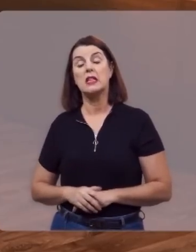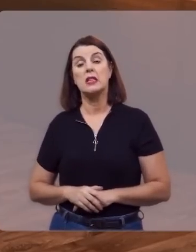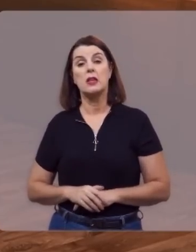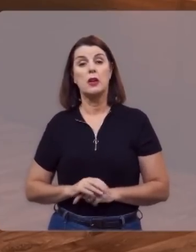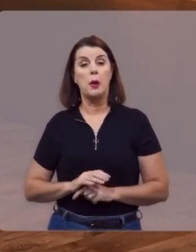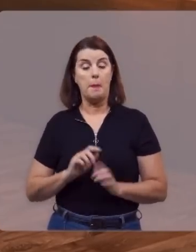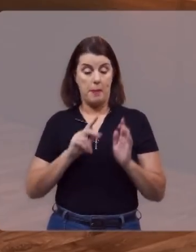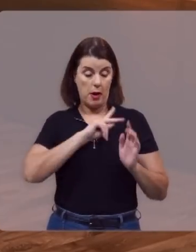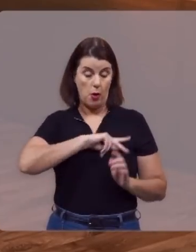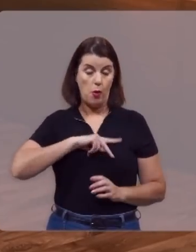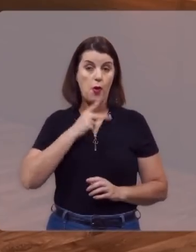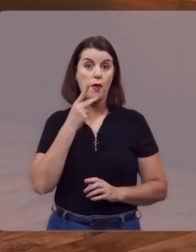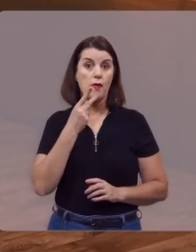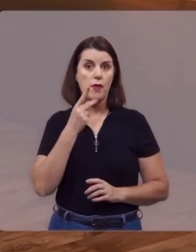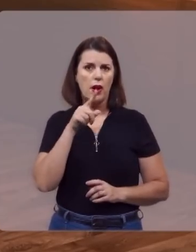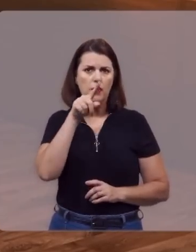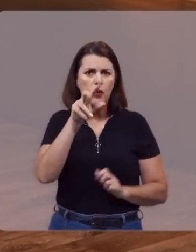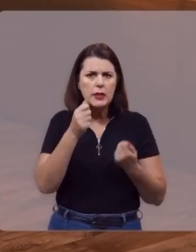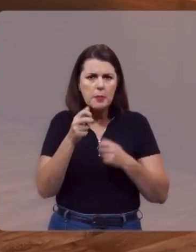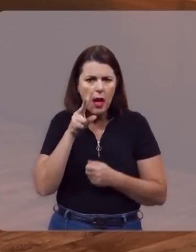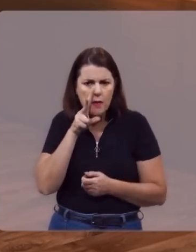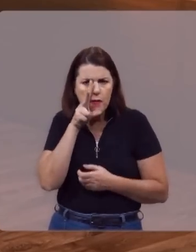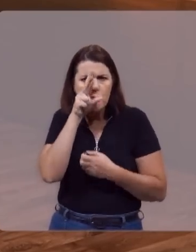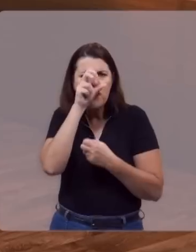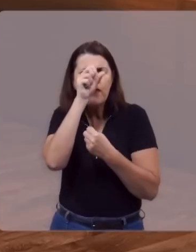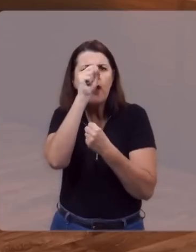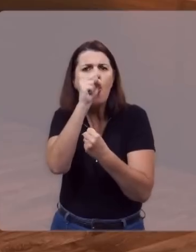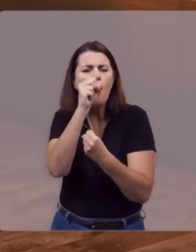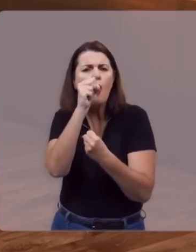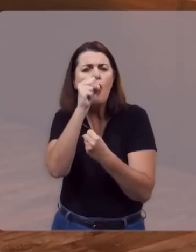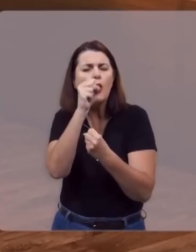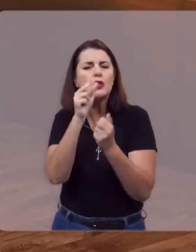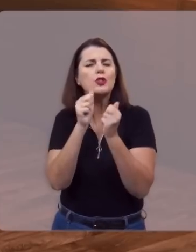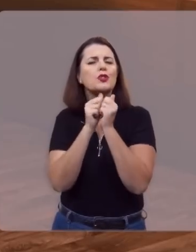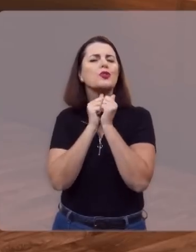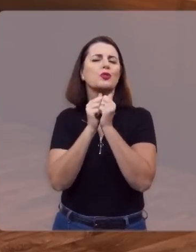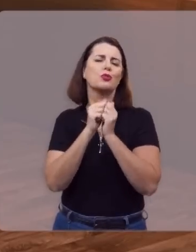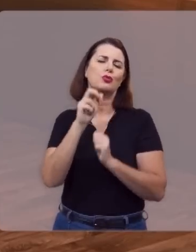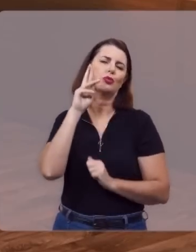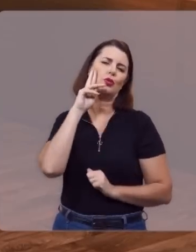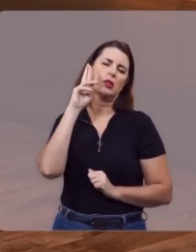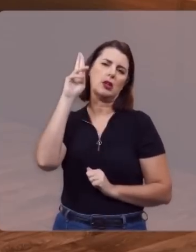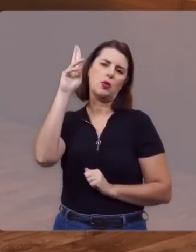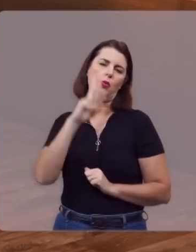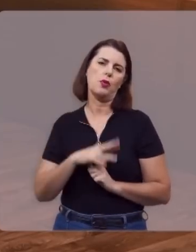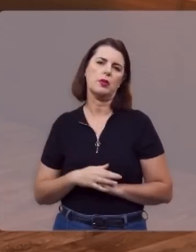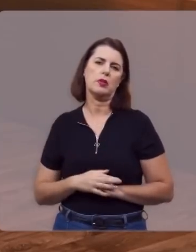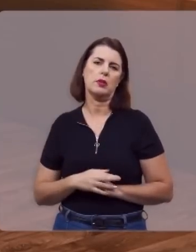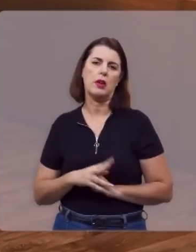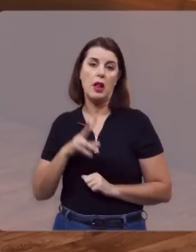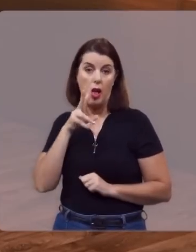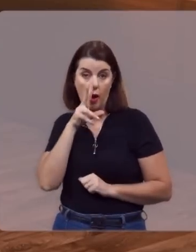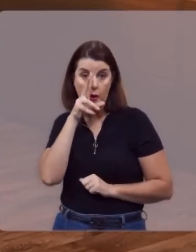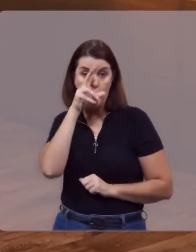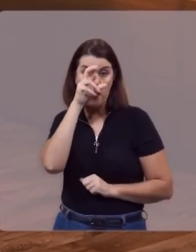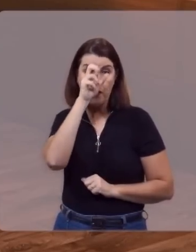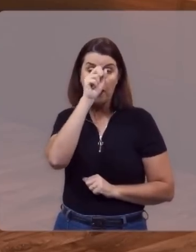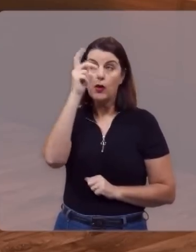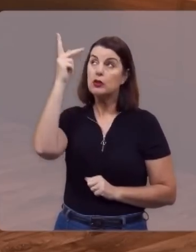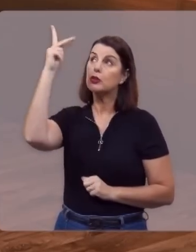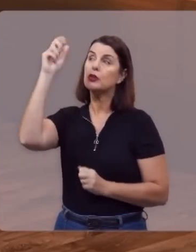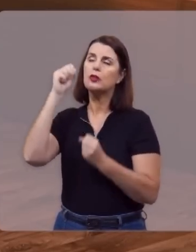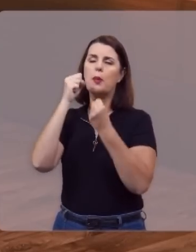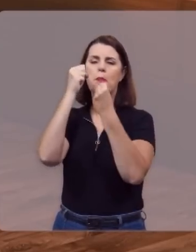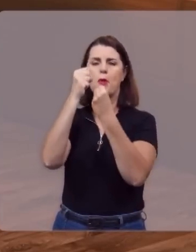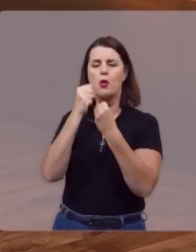quanto ao mais, sede fortalecidos no Senhor e na força do